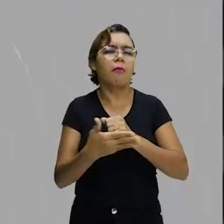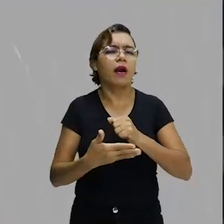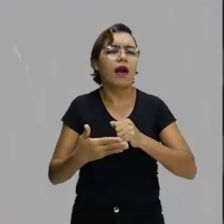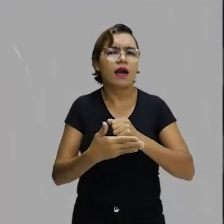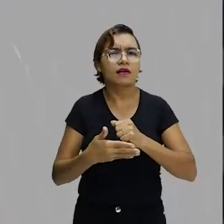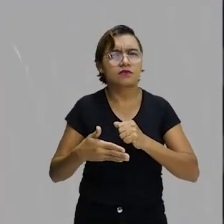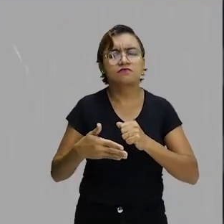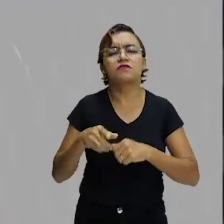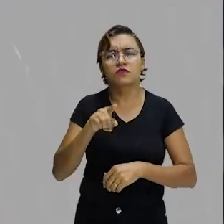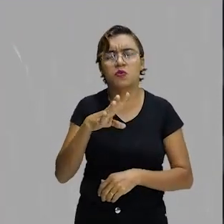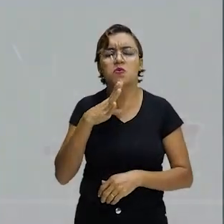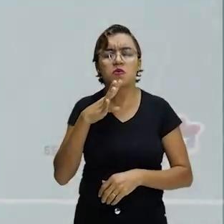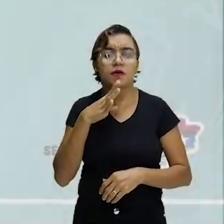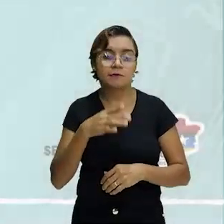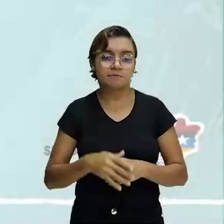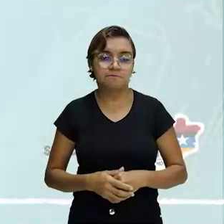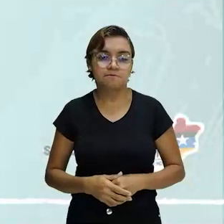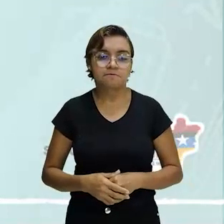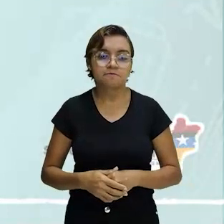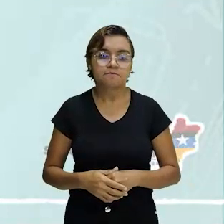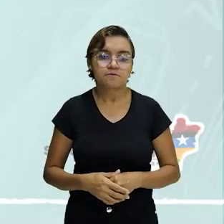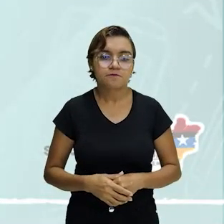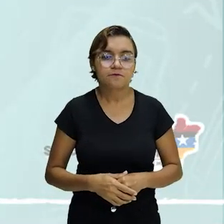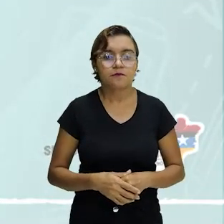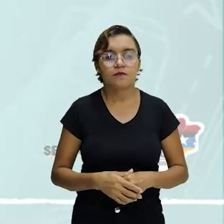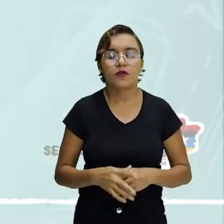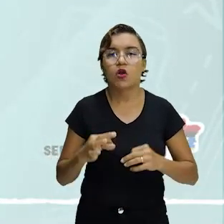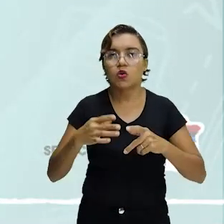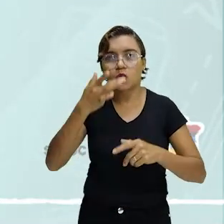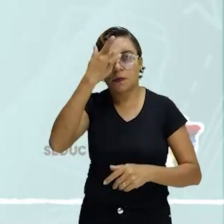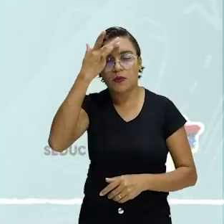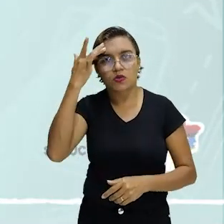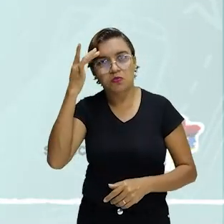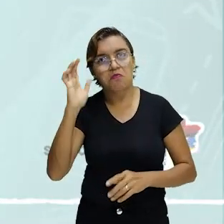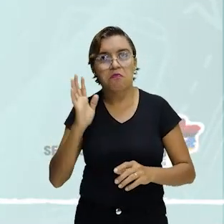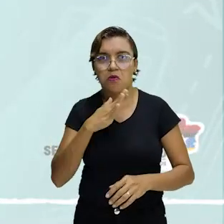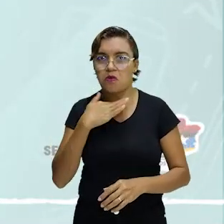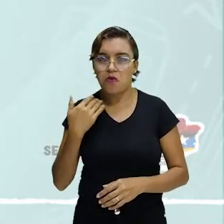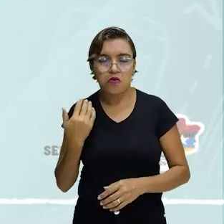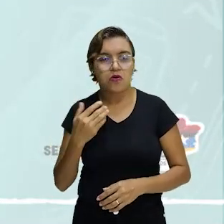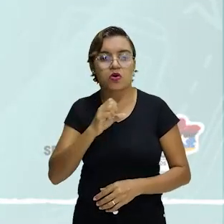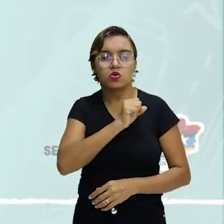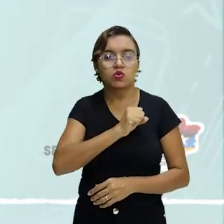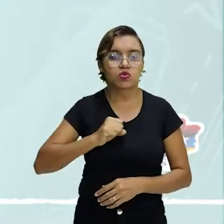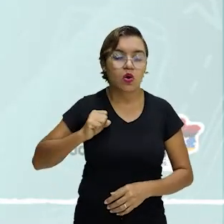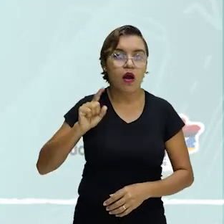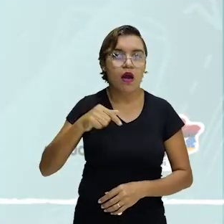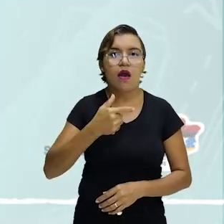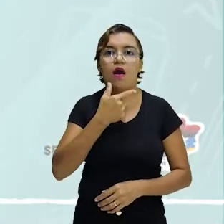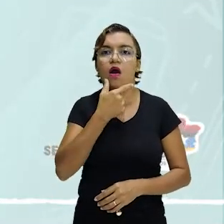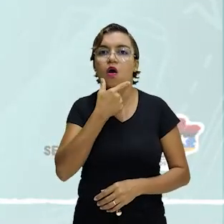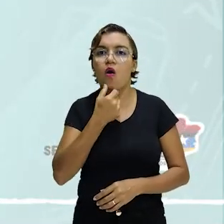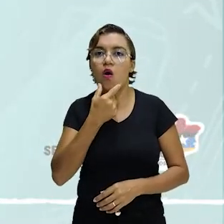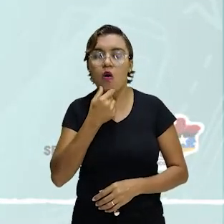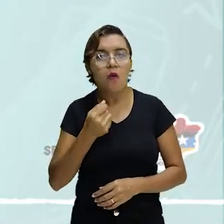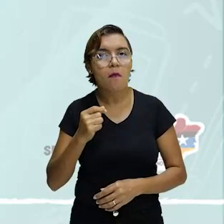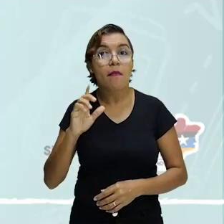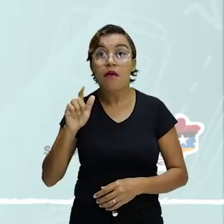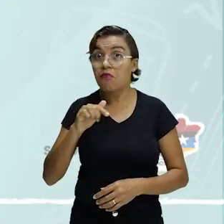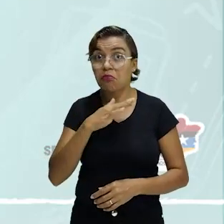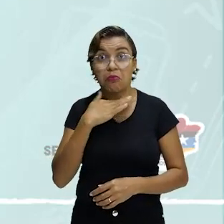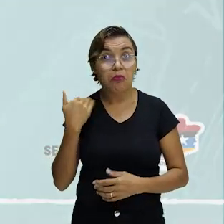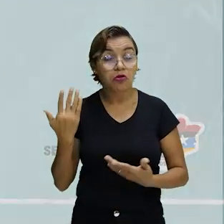sabe, conhece legal. Todos os homens são mortais, Sócrates é homem, Sócrates é mortal. Este é o silogismo